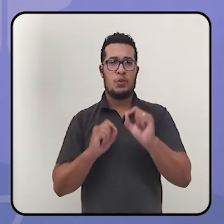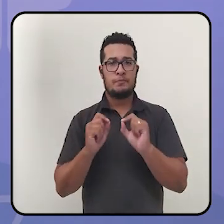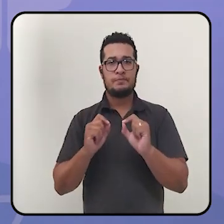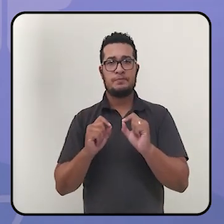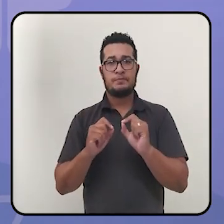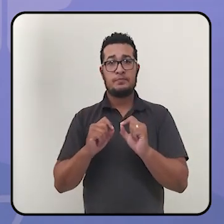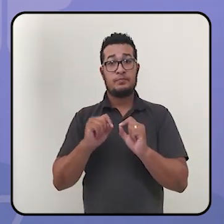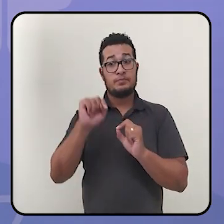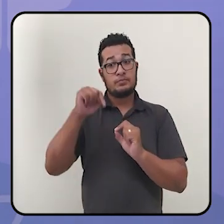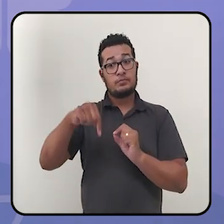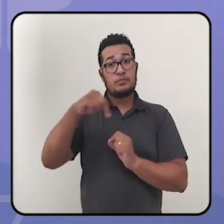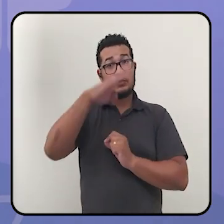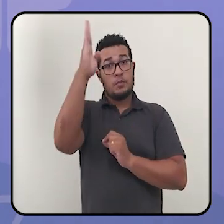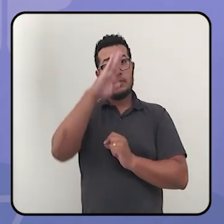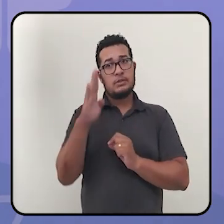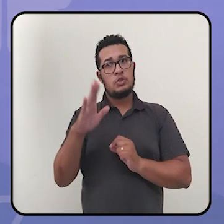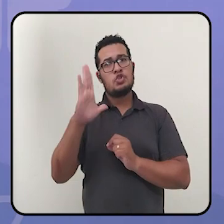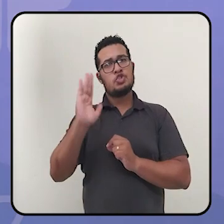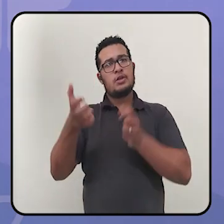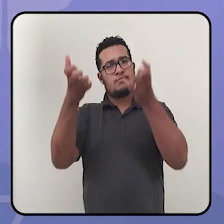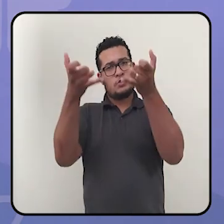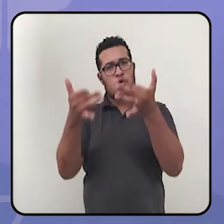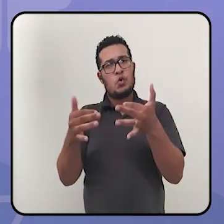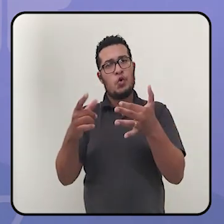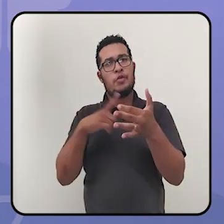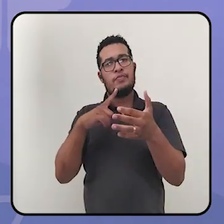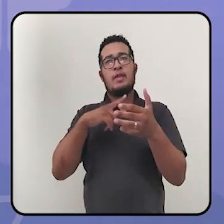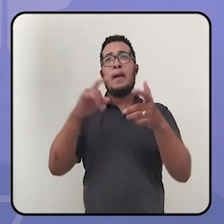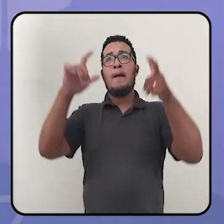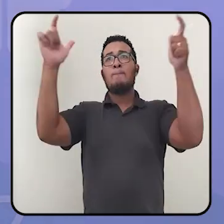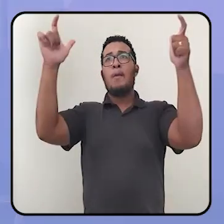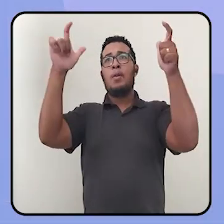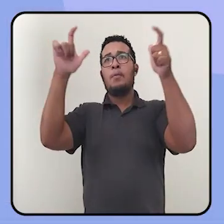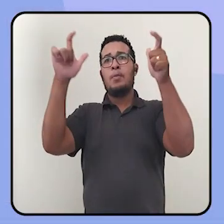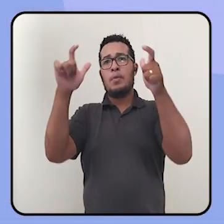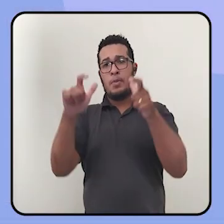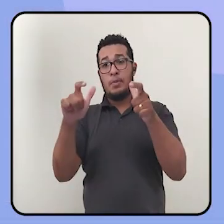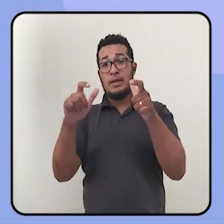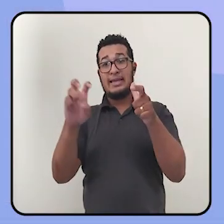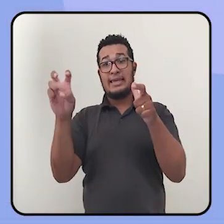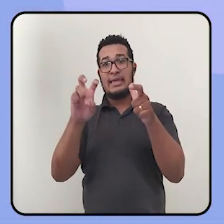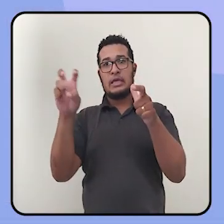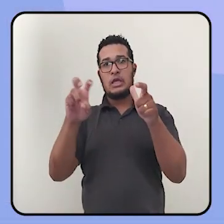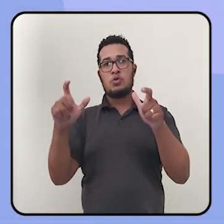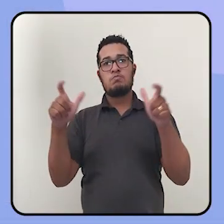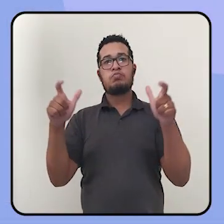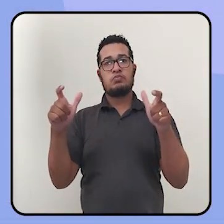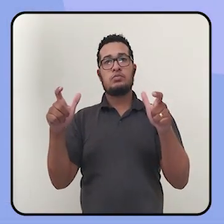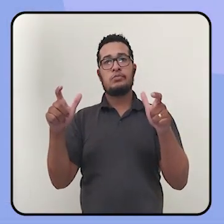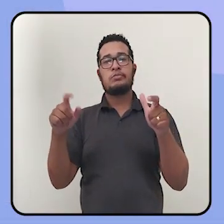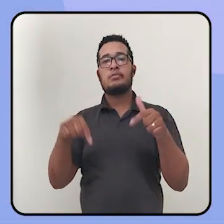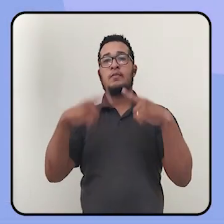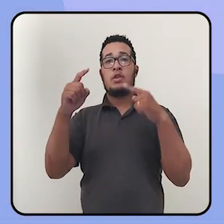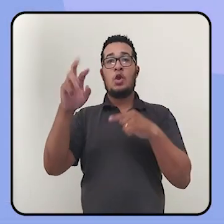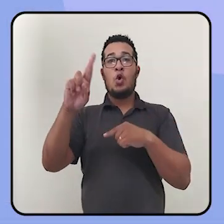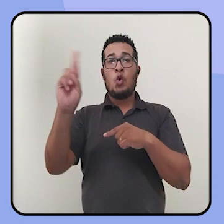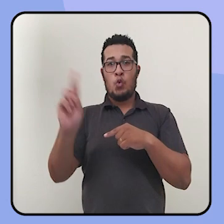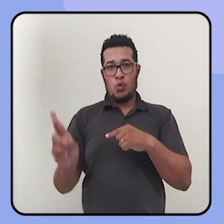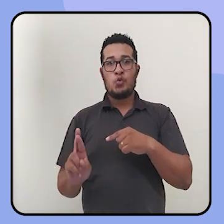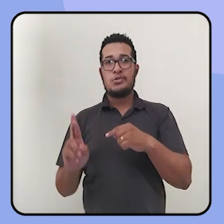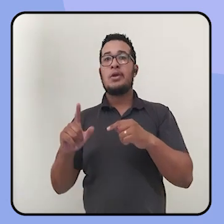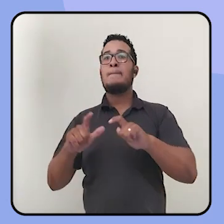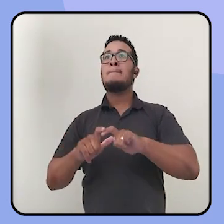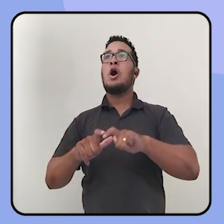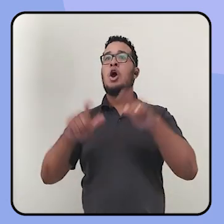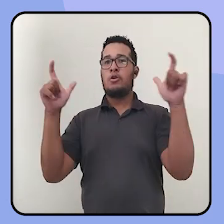a formação dos sambaquis. Acompanhe comigo neste vídeo. Tudo indica que os povos que habitaram o litoral do